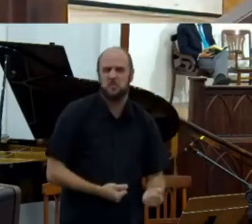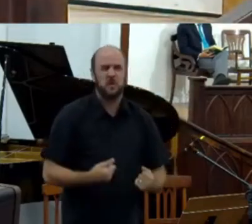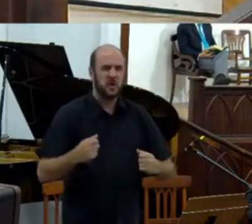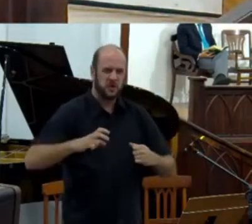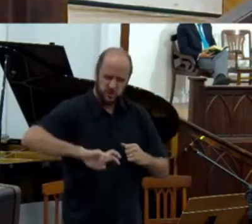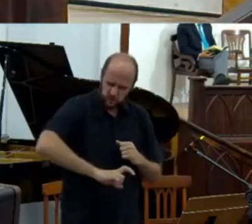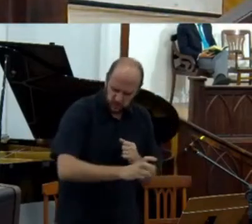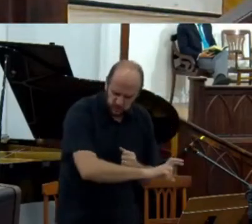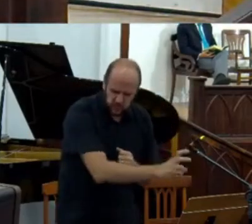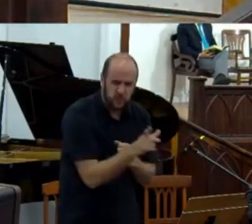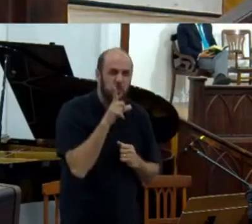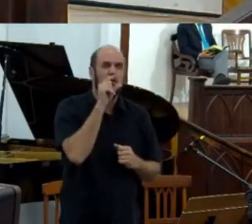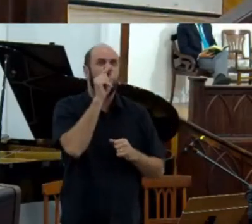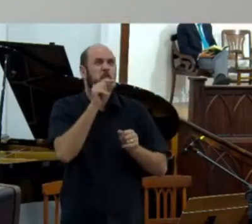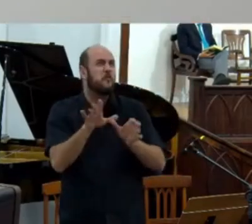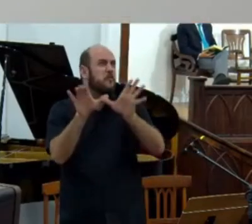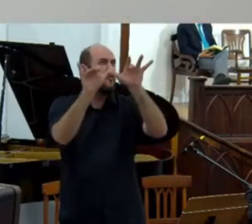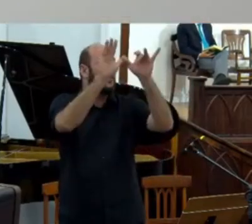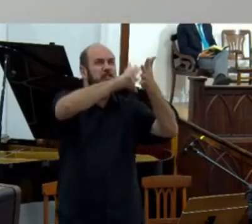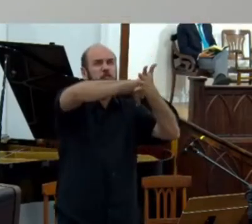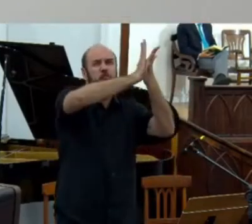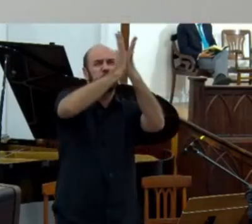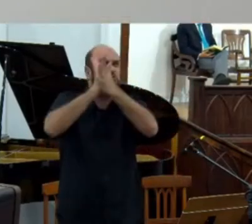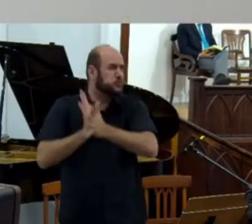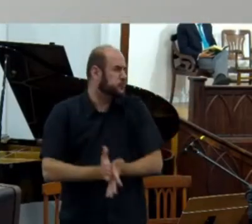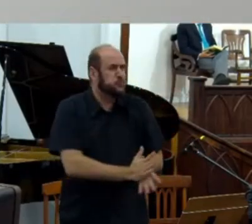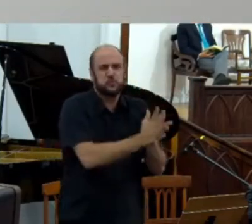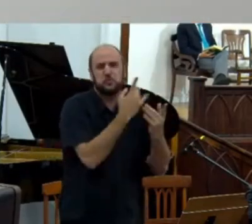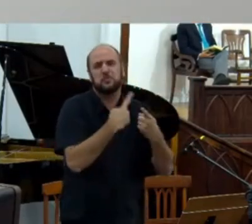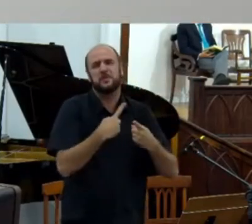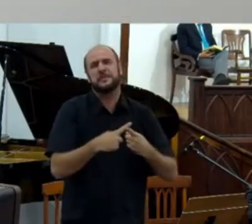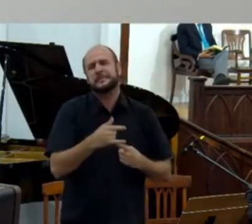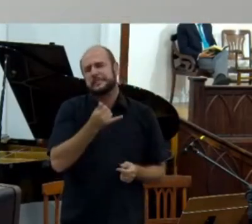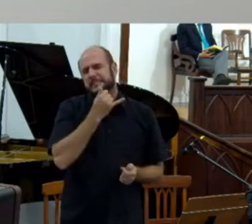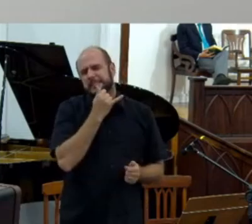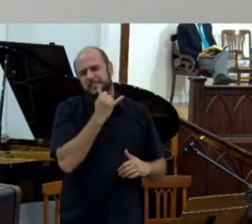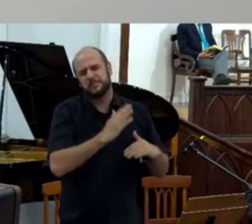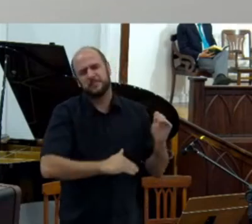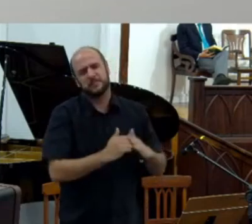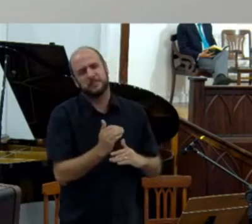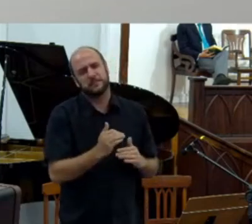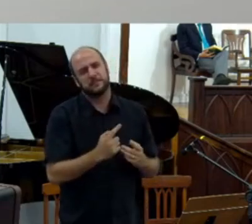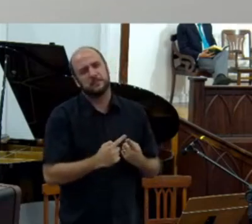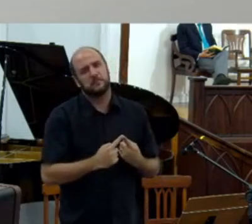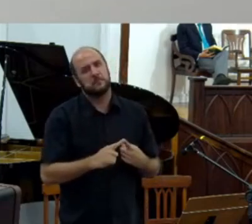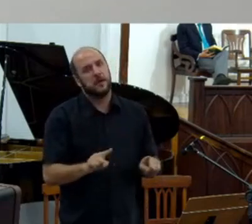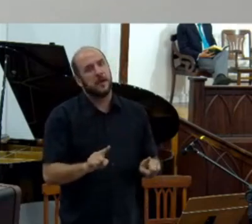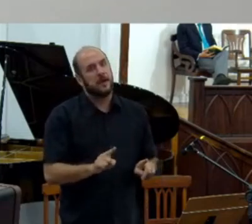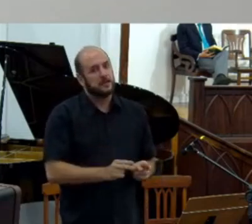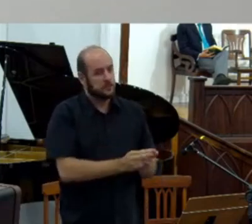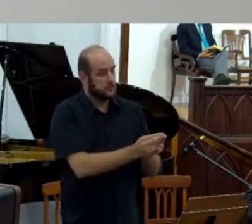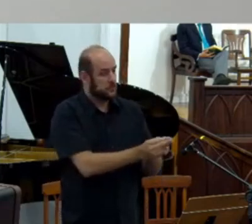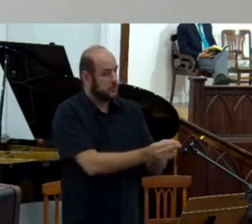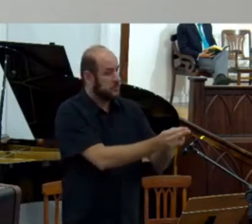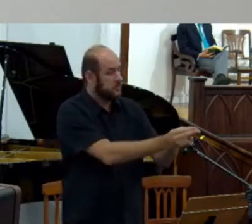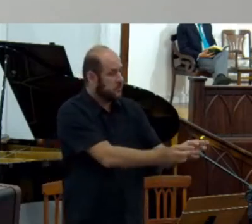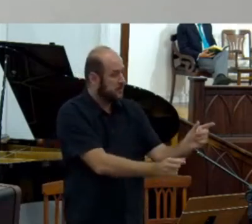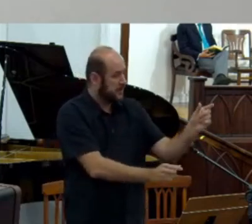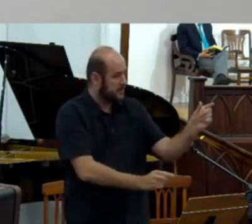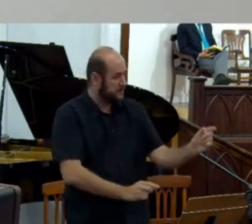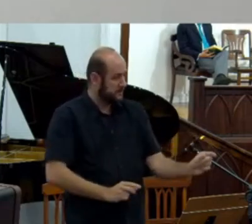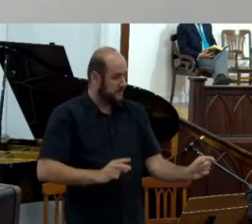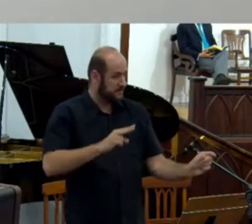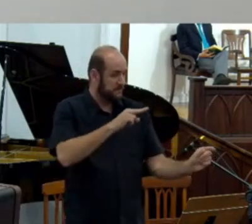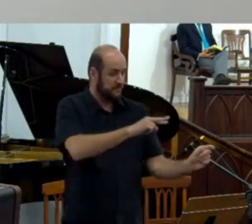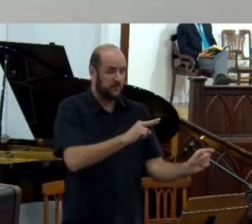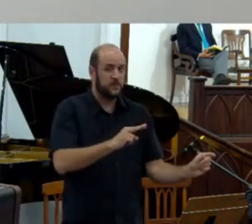que rastejam e as aves dos céus, porque estou triste por havê-los feito. Porém, Noé encontrou favor